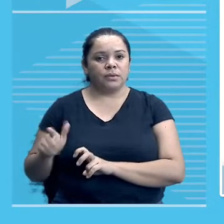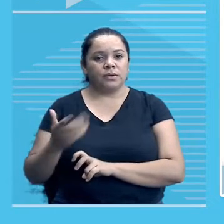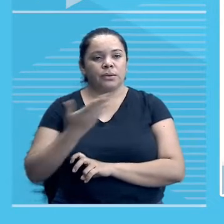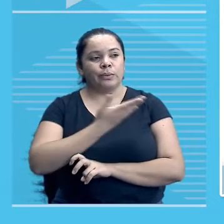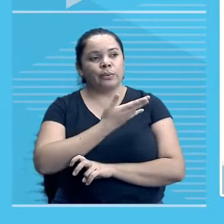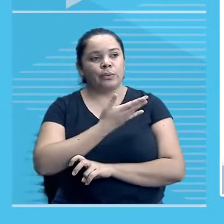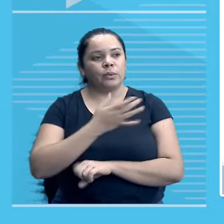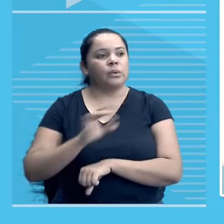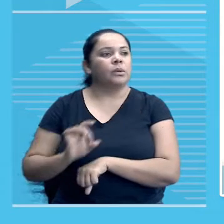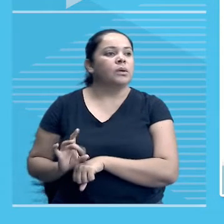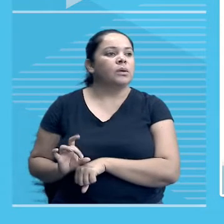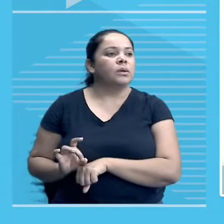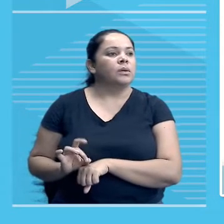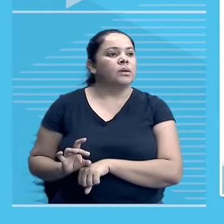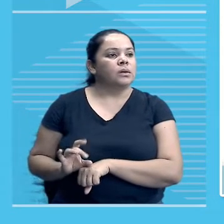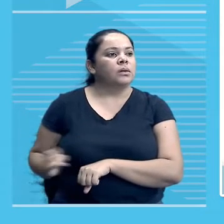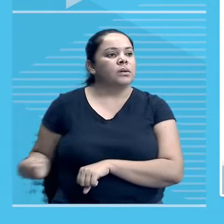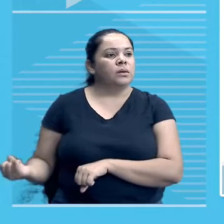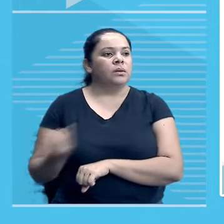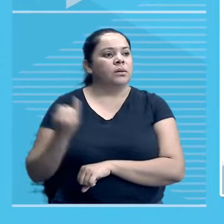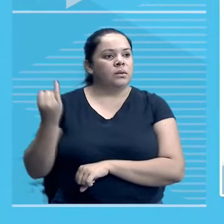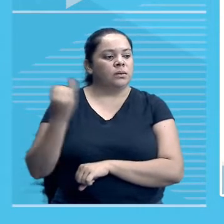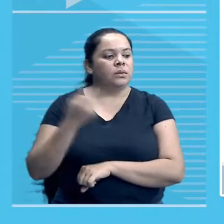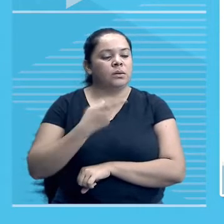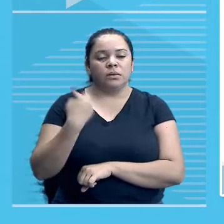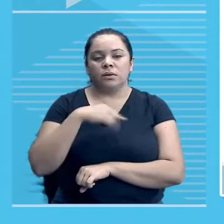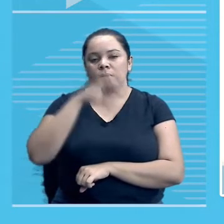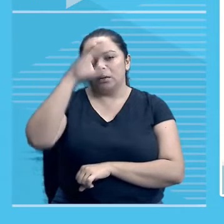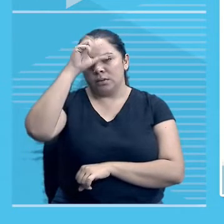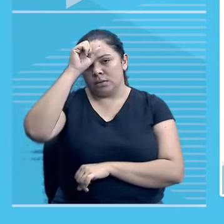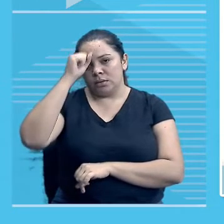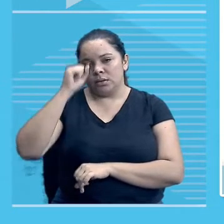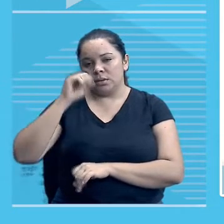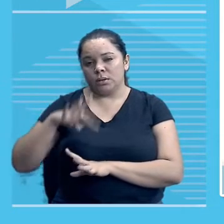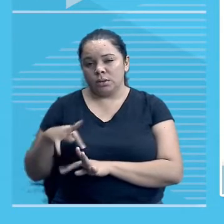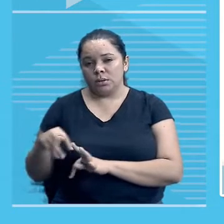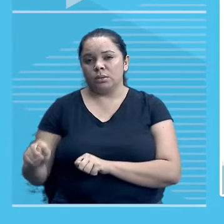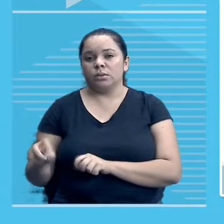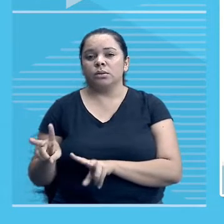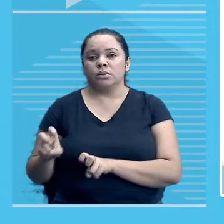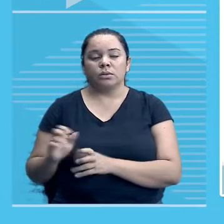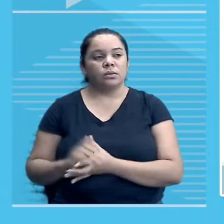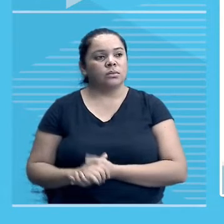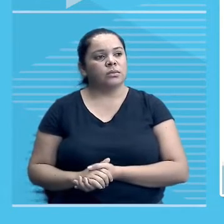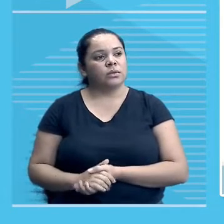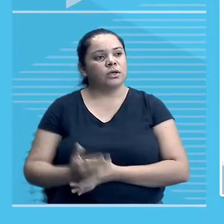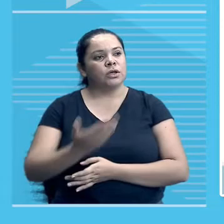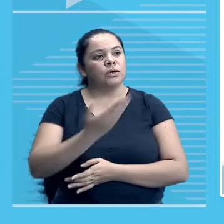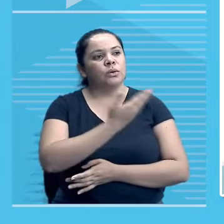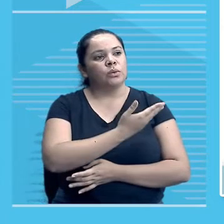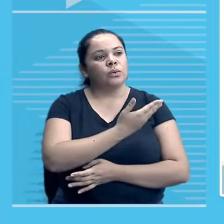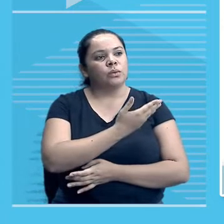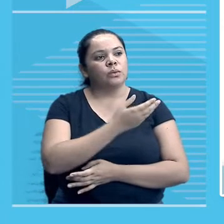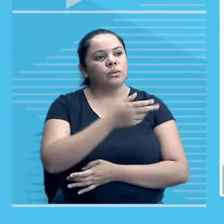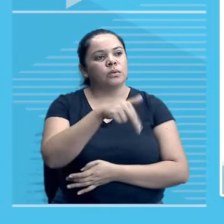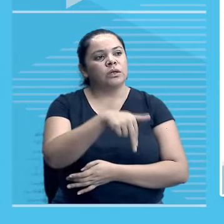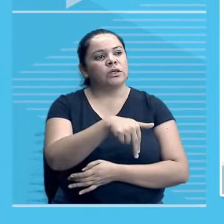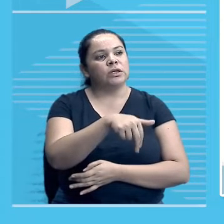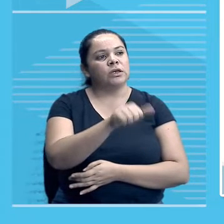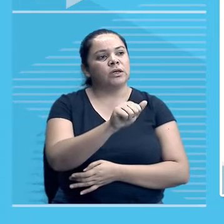dica importante, ó. Nós vamos aprender tudo sobre ele. Que é o carbonato ácido de